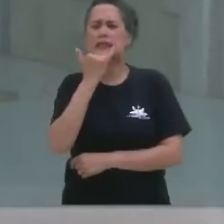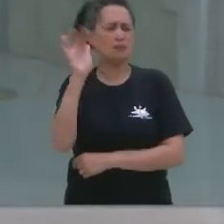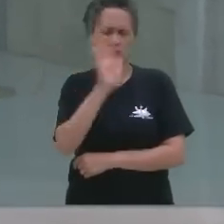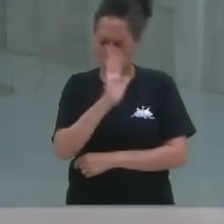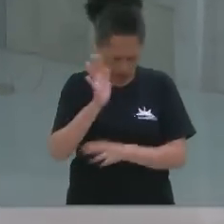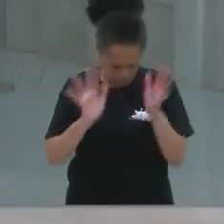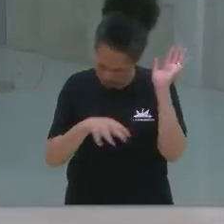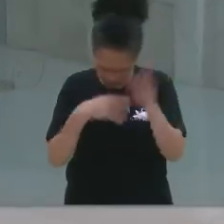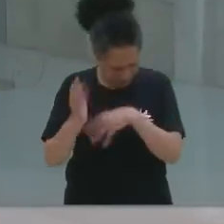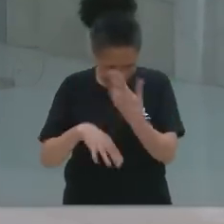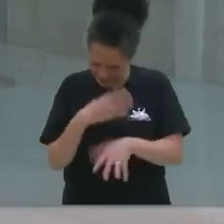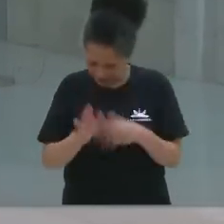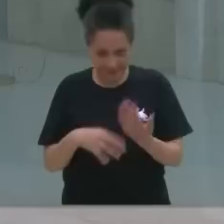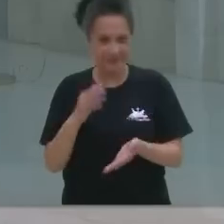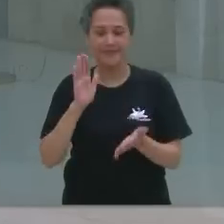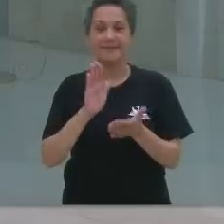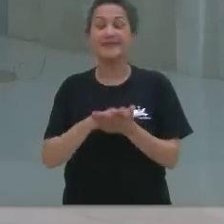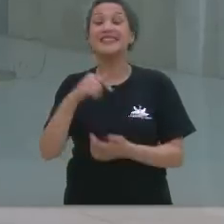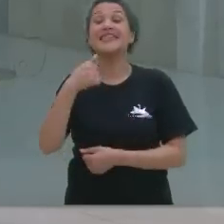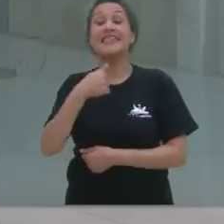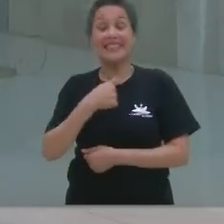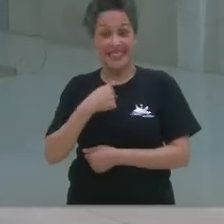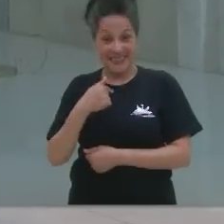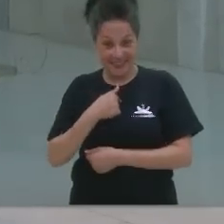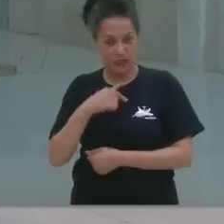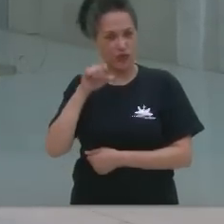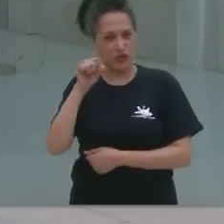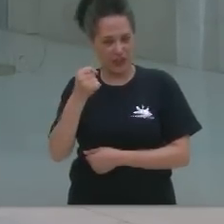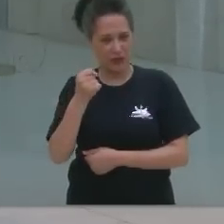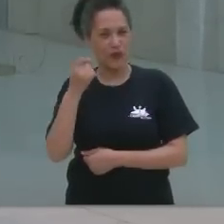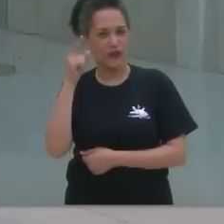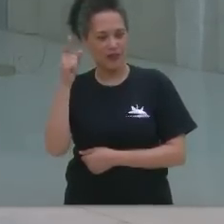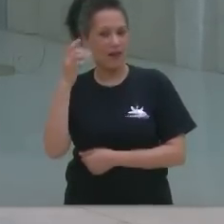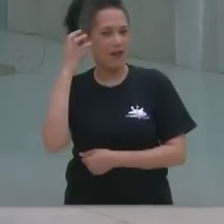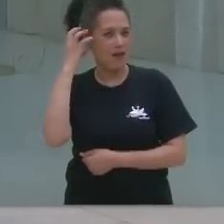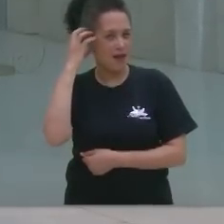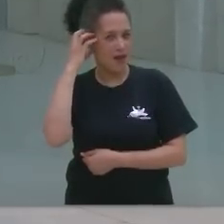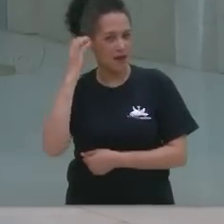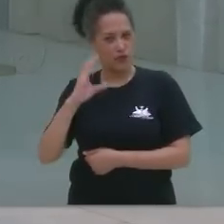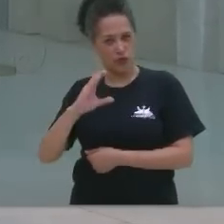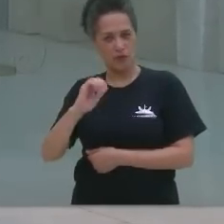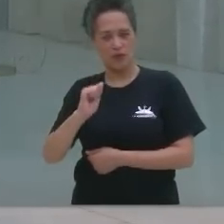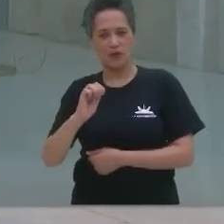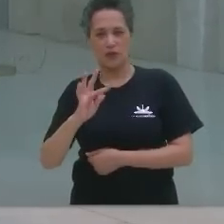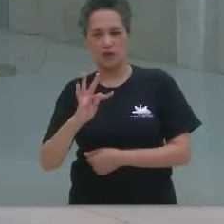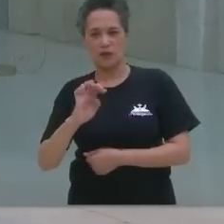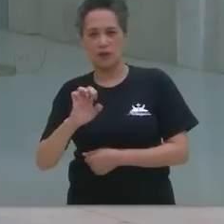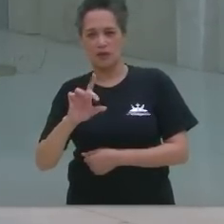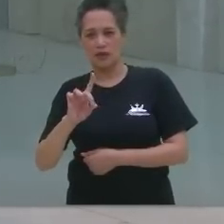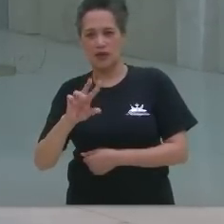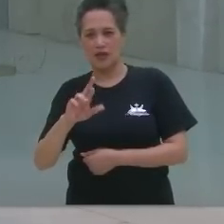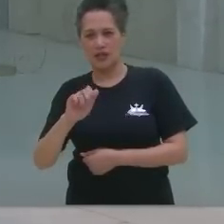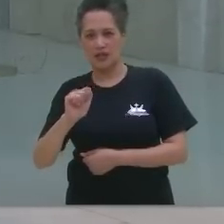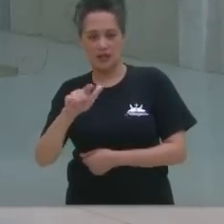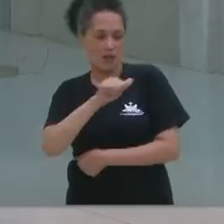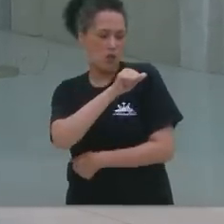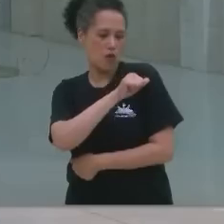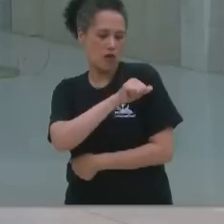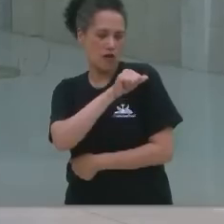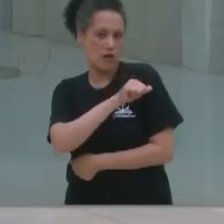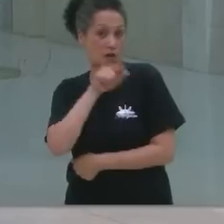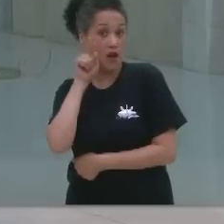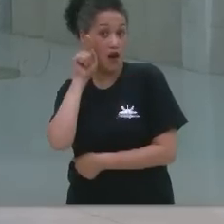os 30 anos da Rádio Catedral no Rio de Janeiro, às 15 horas, será no Centro Cultural Cardeal Orani